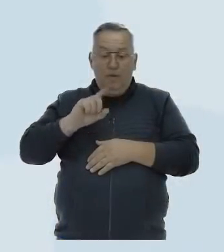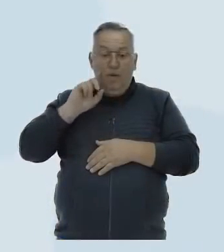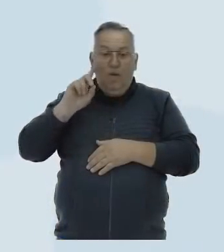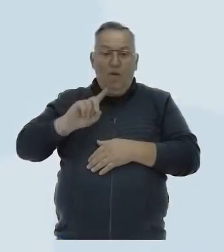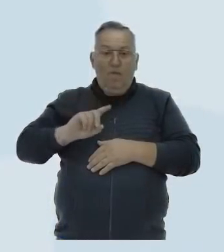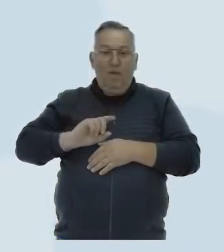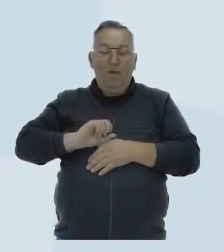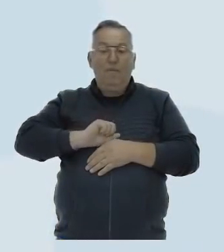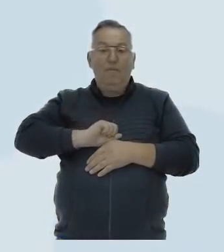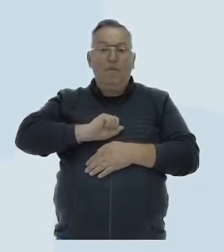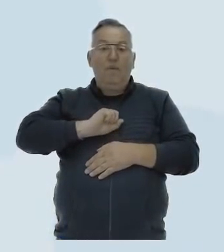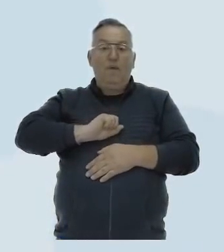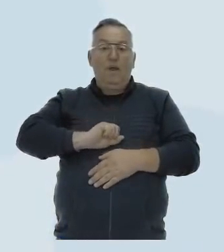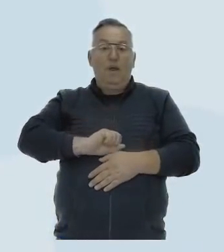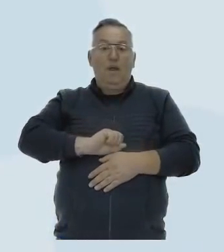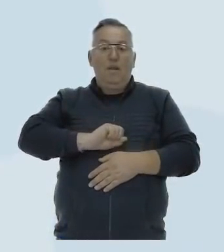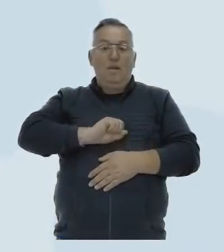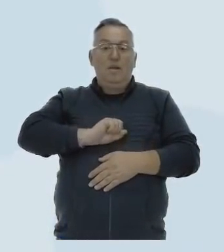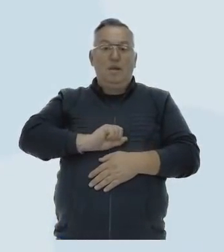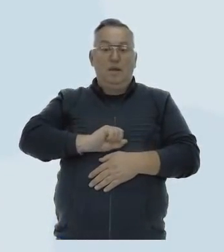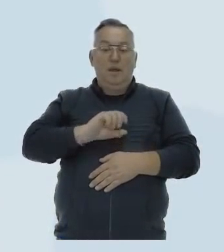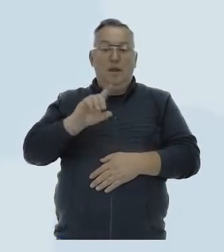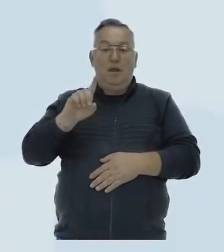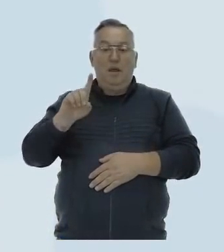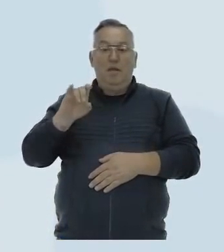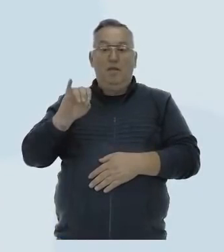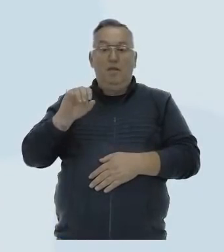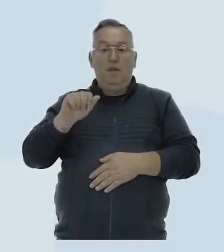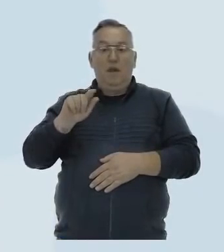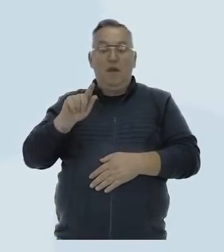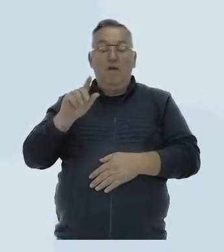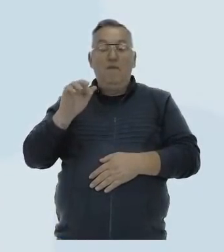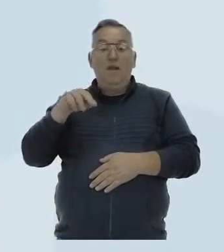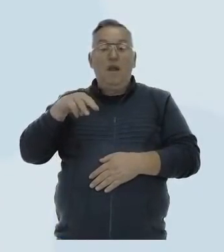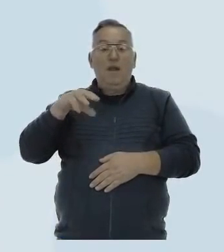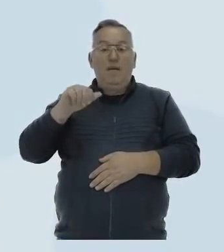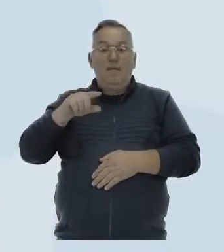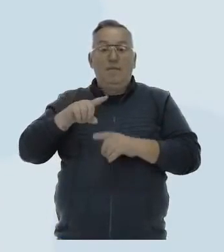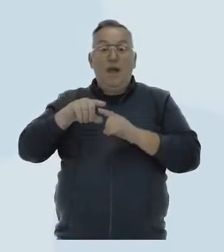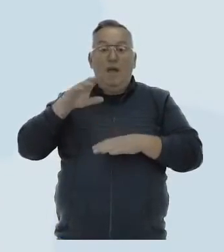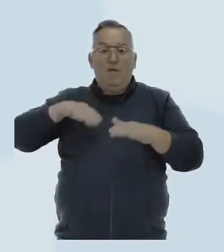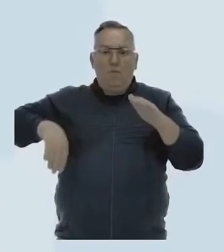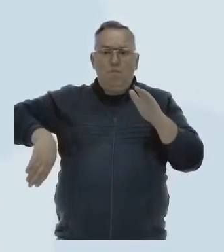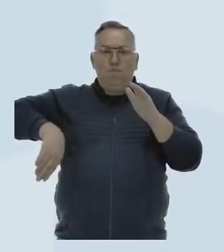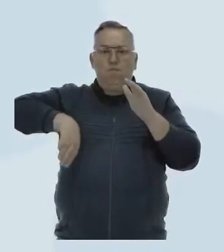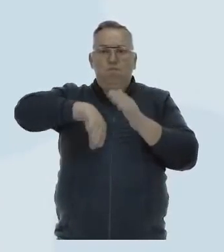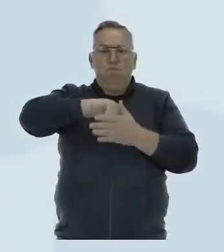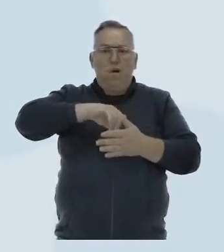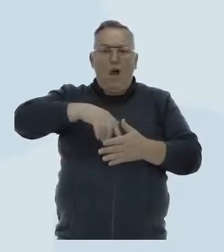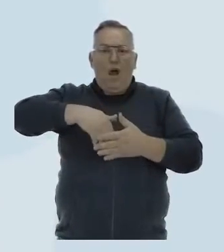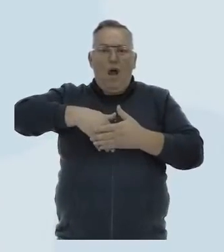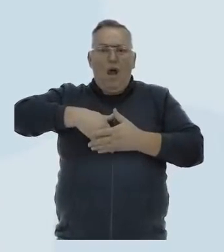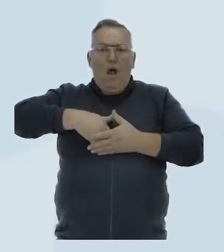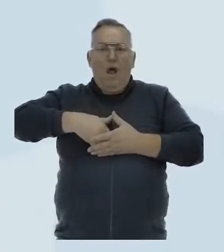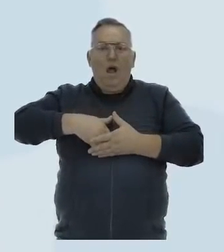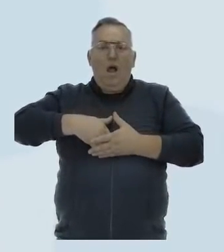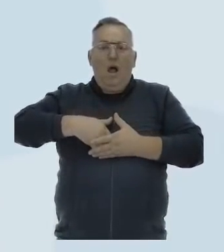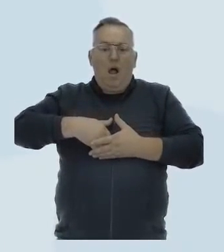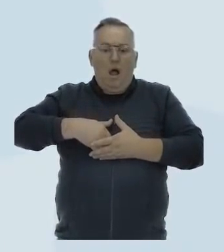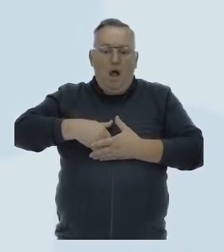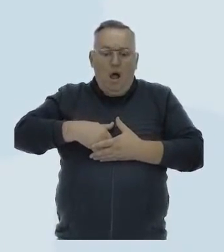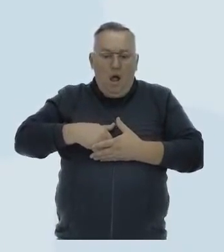que é o diafragma também, tá bom? Às vezes a gente toma uma bolada, né? Aí fala tomar uma bolada na boca do estômago. Não, na verdade acerta